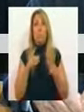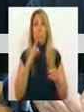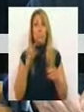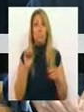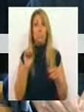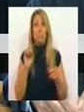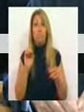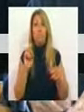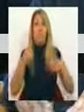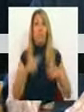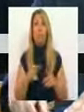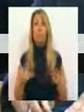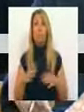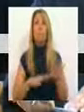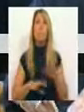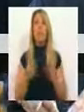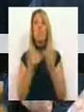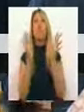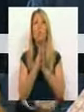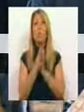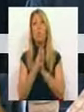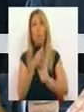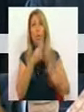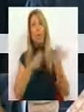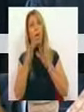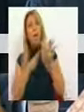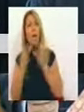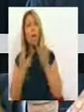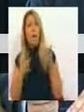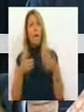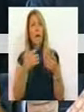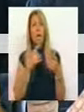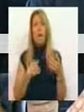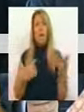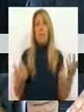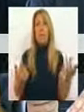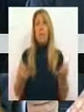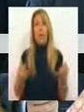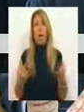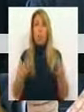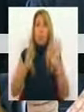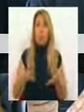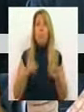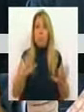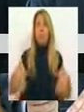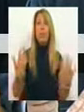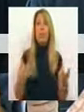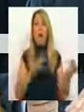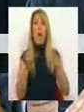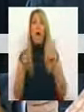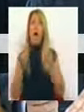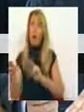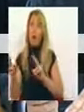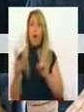tem sido à pressa. Toda a gente nos tem dito que isto podia ser uma reforma com pés e cabeça, e